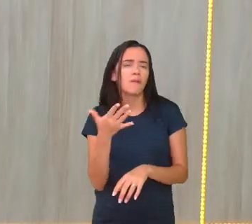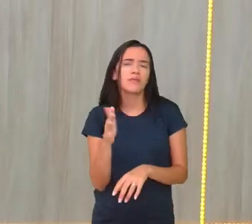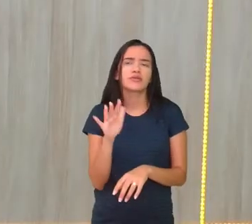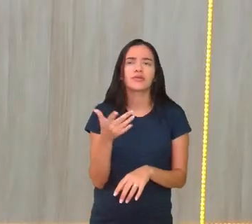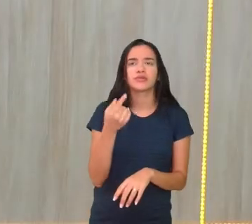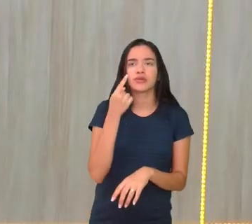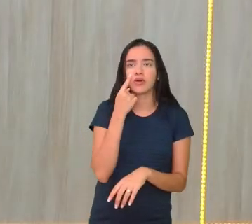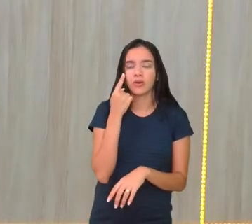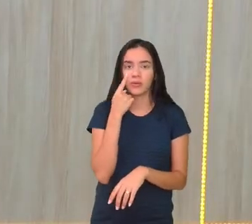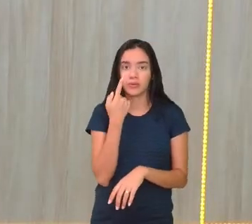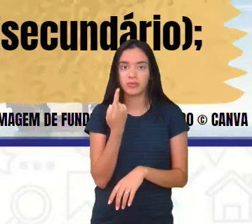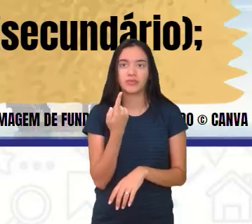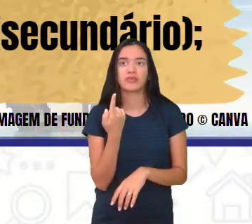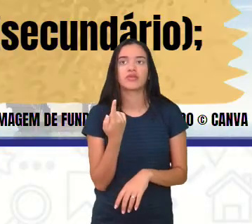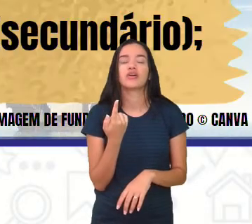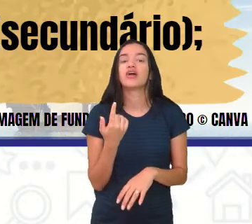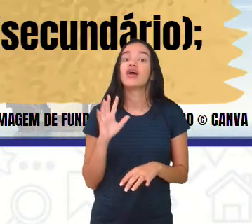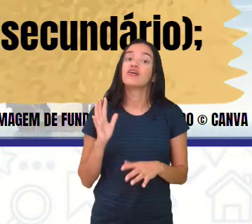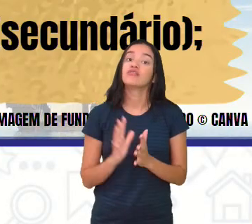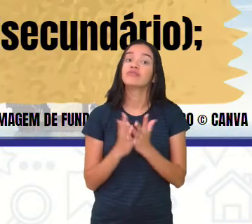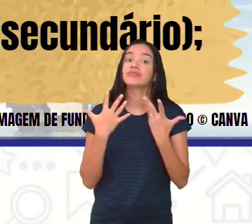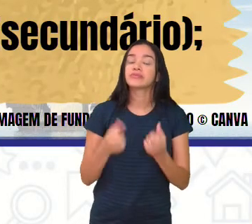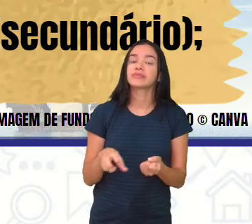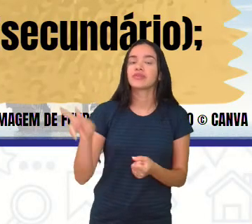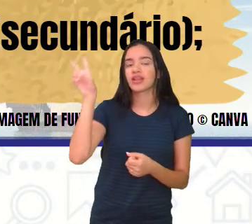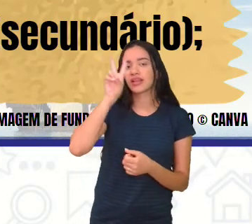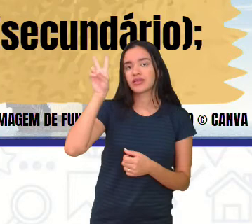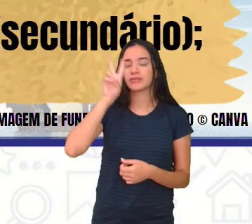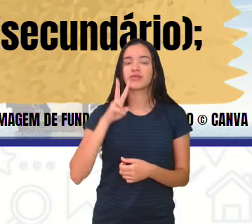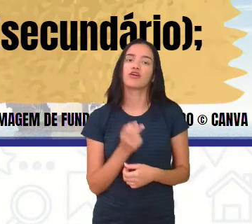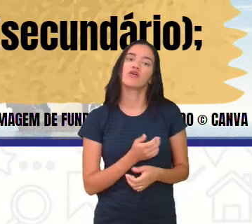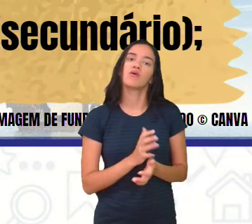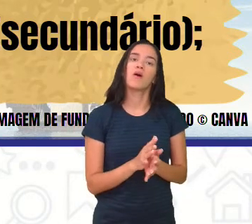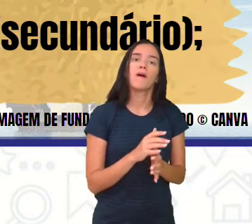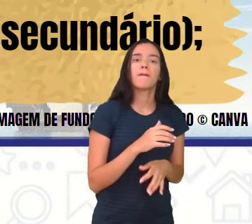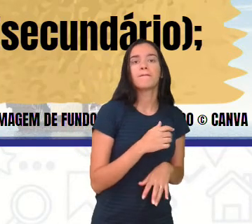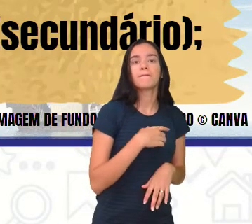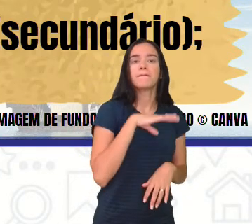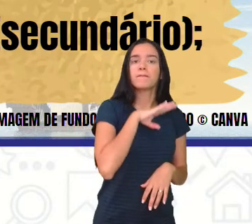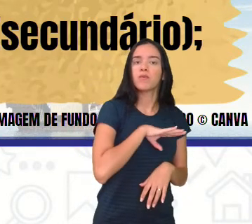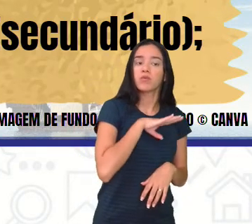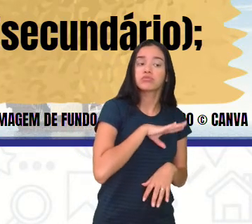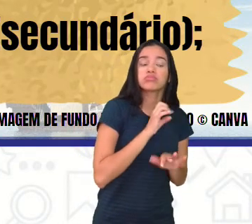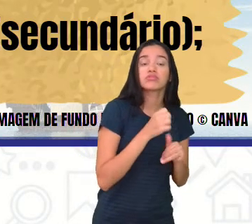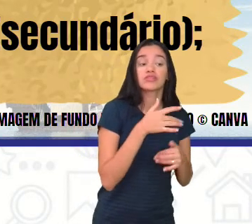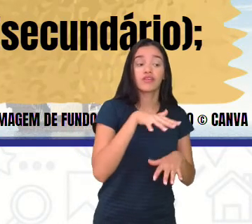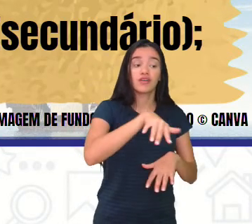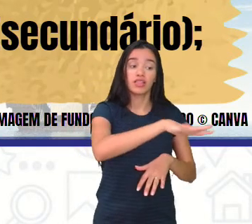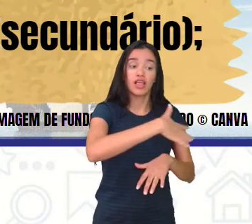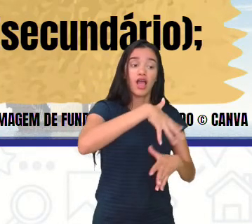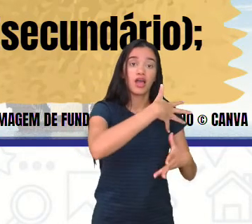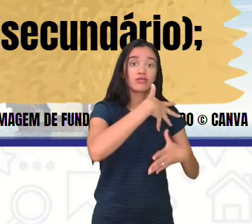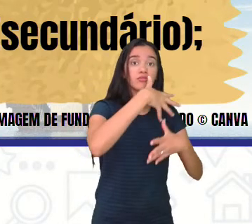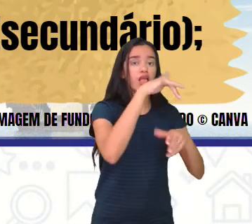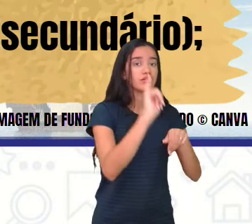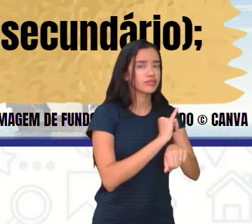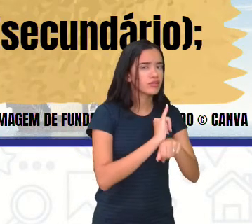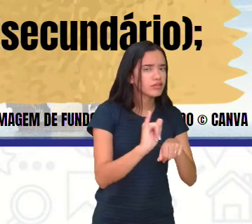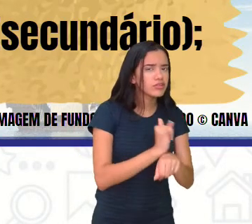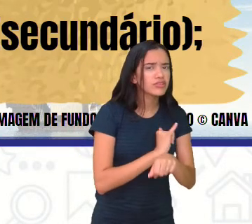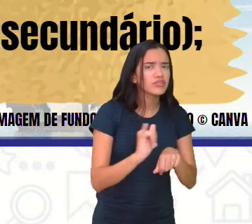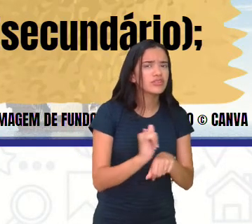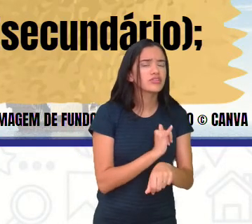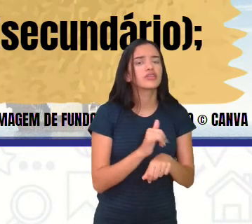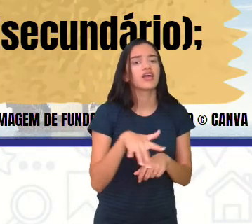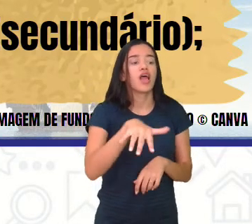aqui, ó. Vamos lembrar, Portugal ele estava em uma posição geográfica muito favorável, estrategicamente, tá ali,